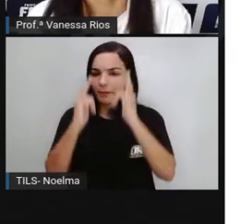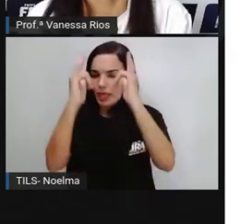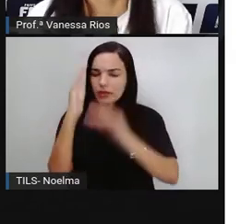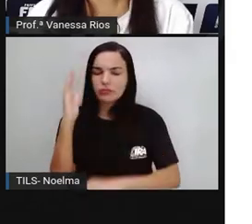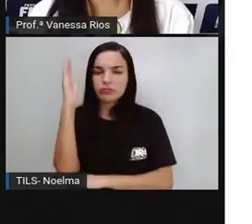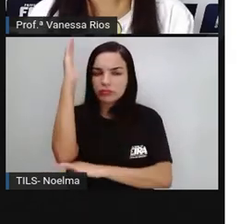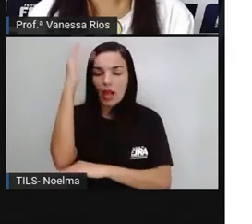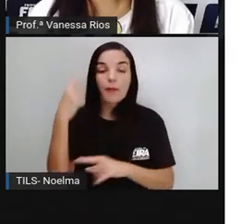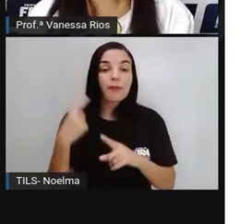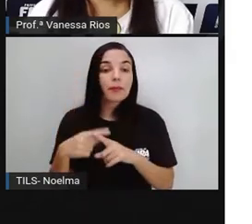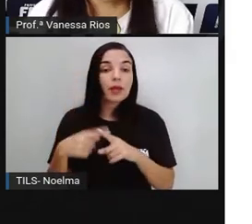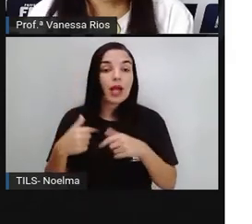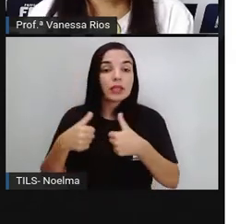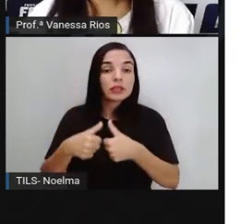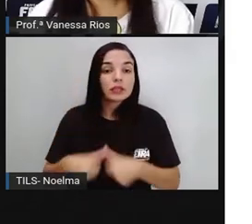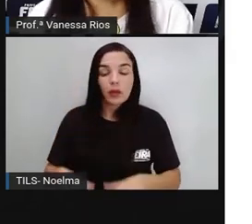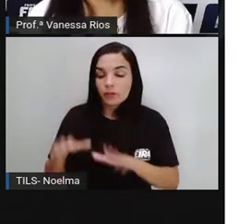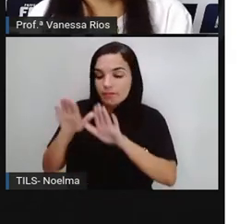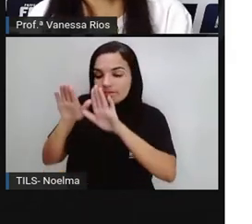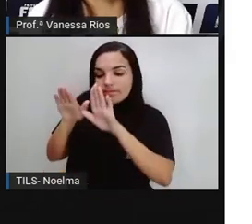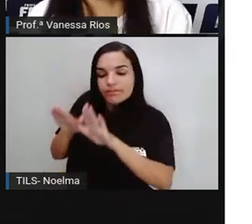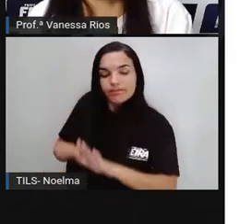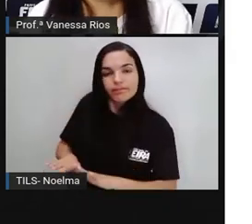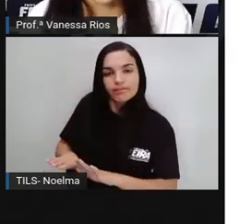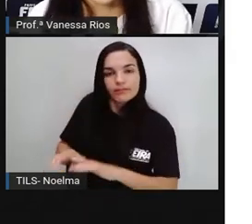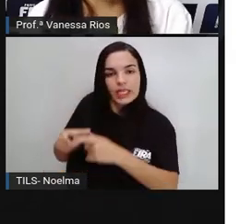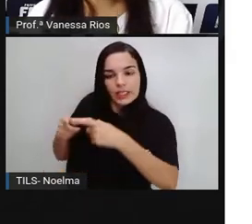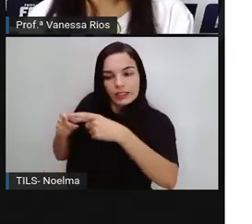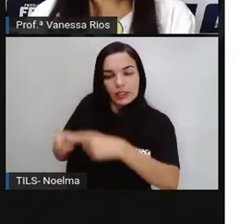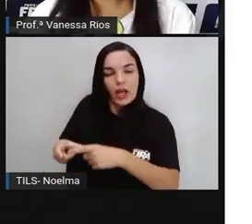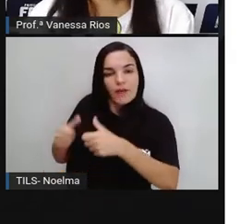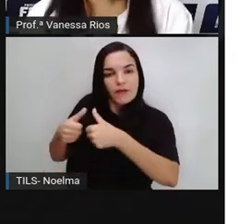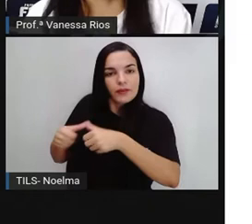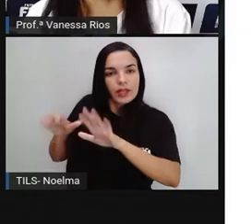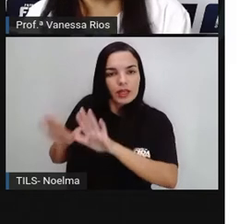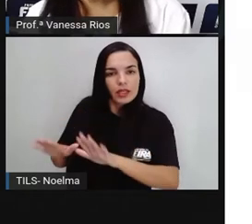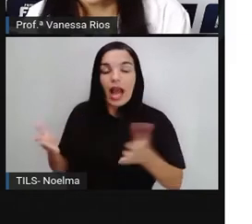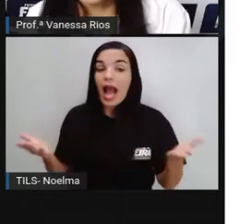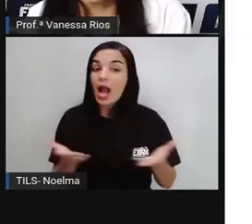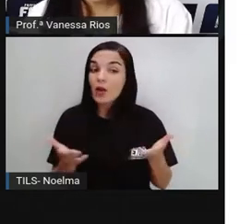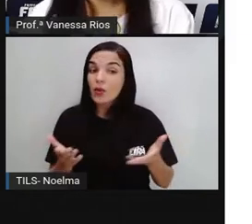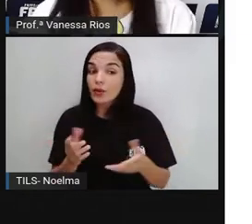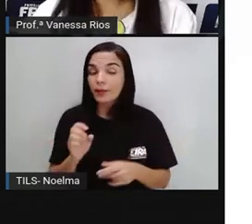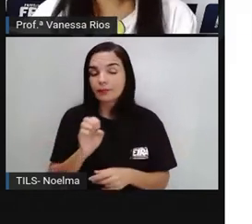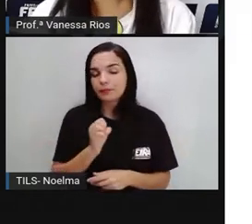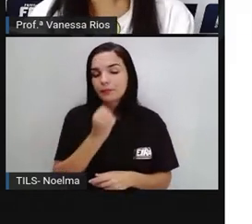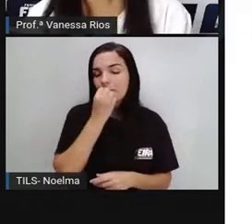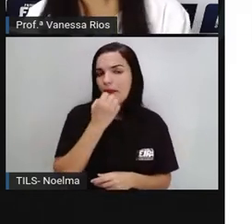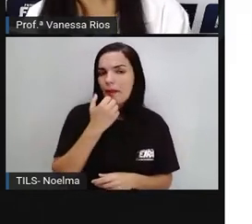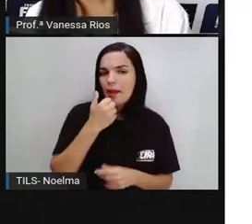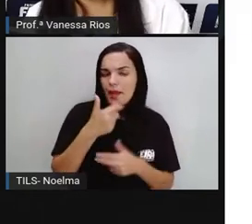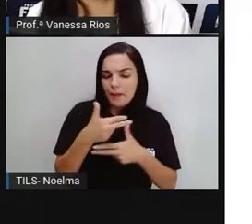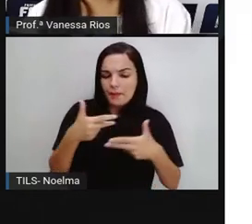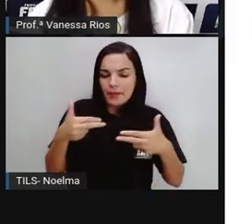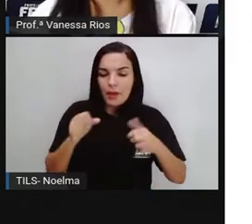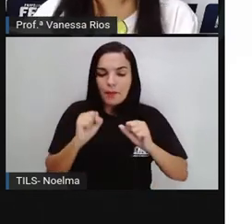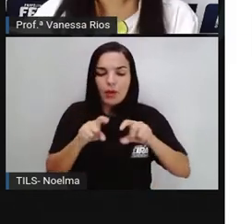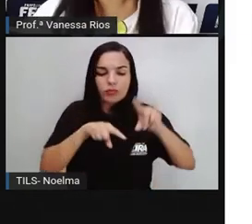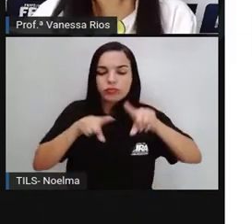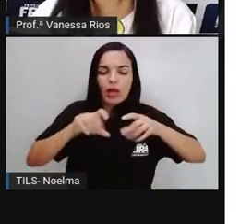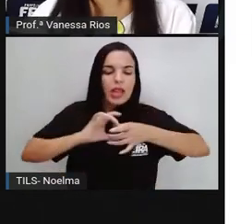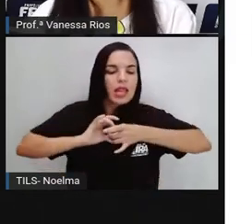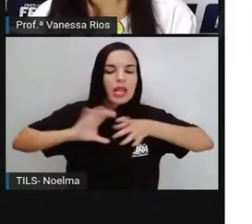prédios, porque estão lá presos a um determinado lugar. Os bens imóveis, eles vão poder transitar,